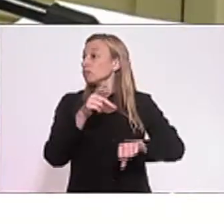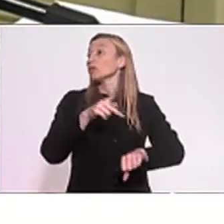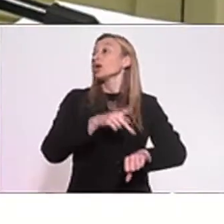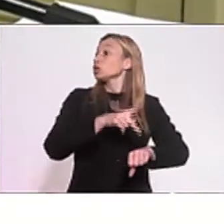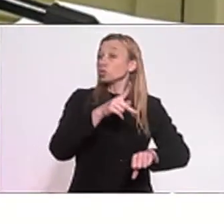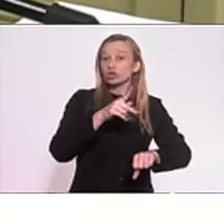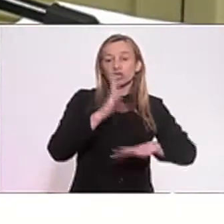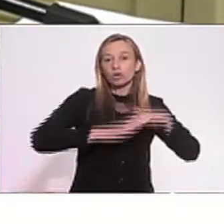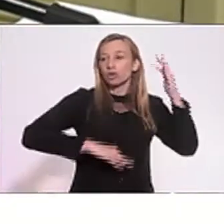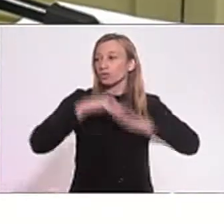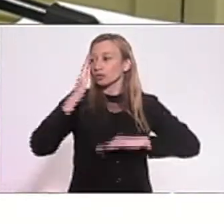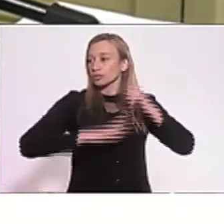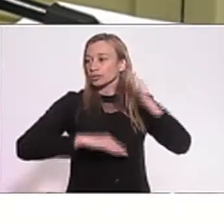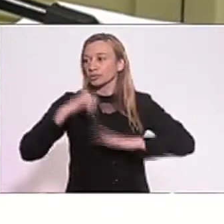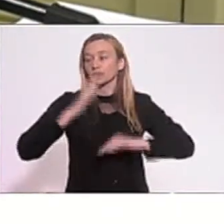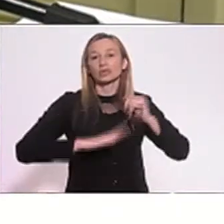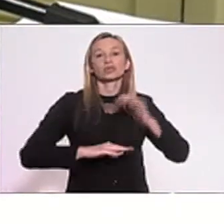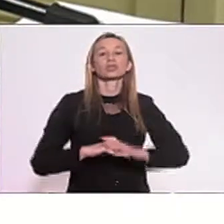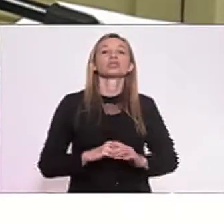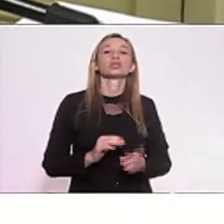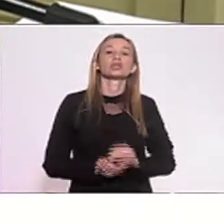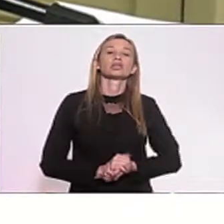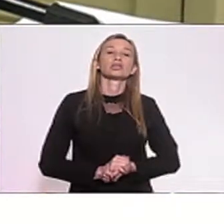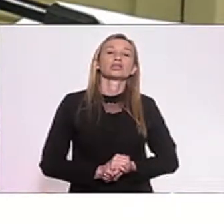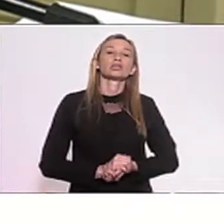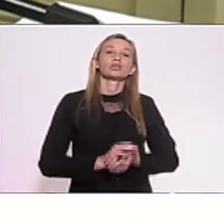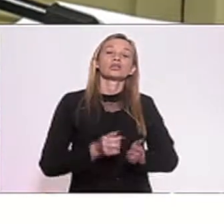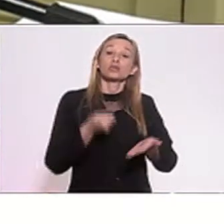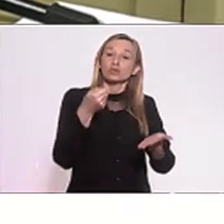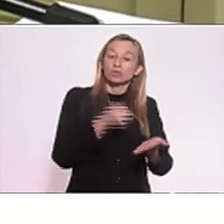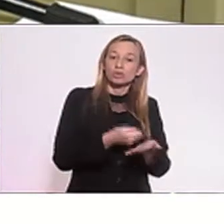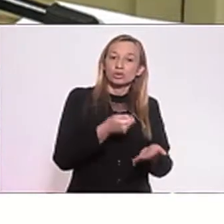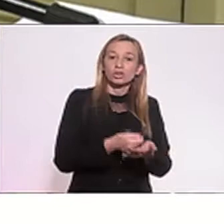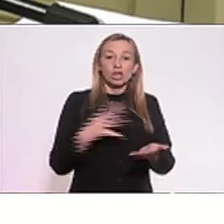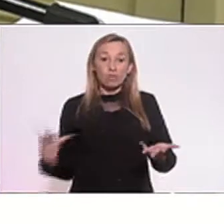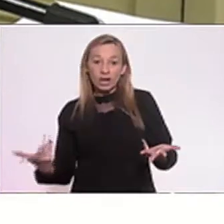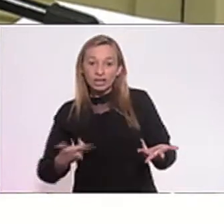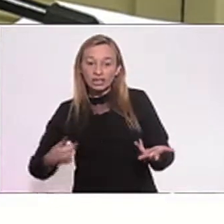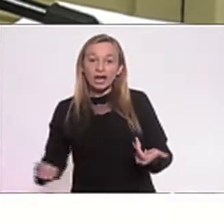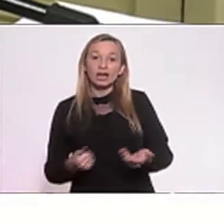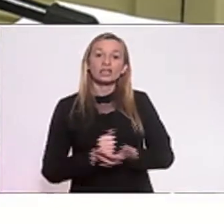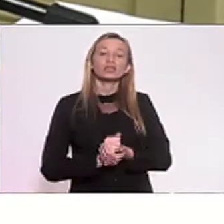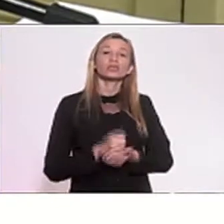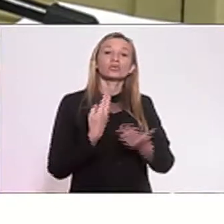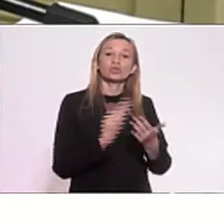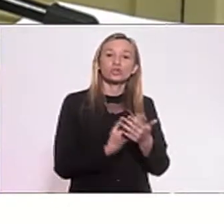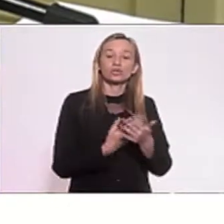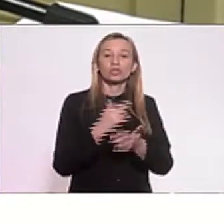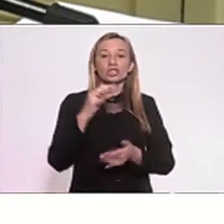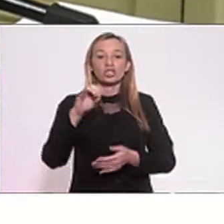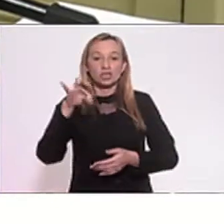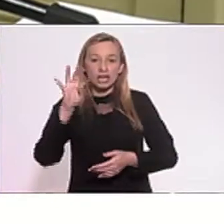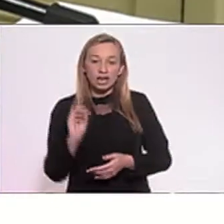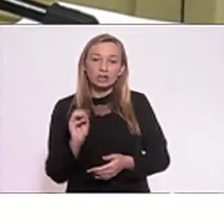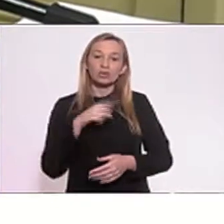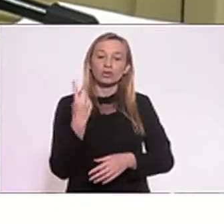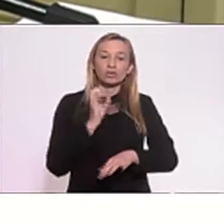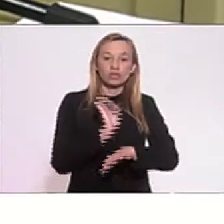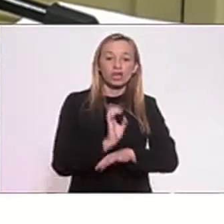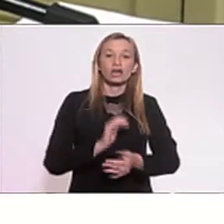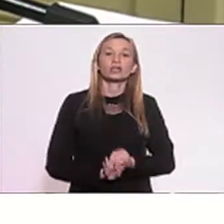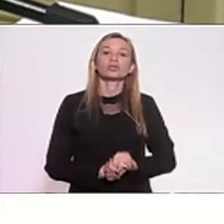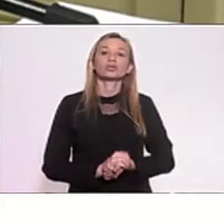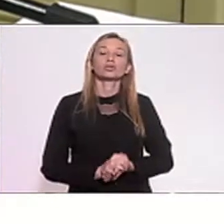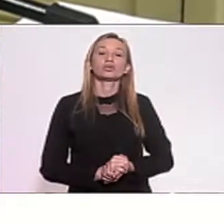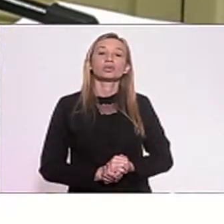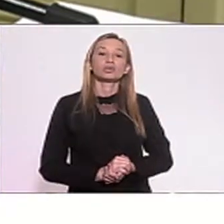médico e enfermeiro, de conjunto com o MEC, enfatizando a coerência com o perfil e as necessidades sanitárias do nosso Estado,